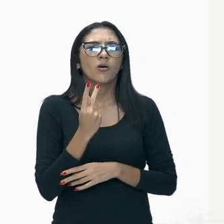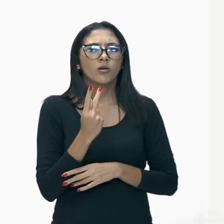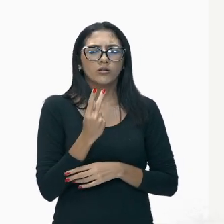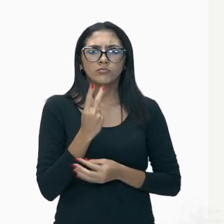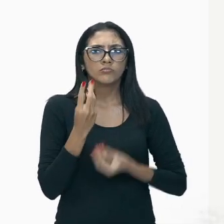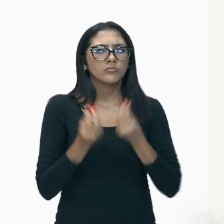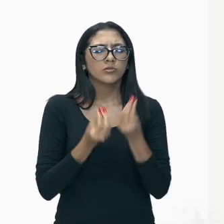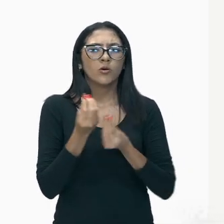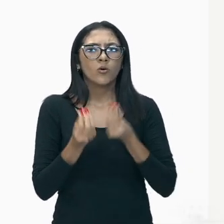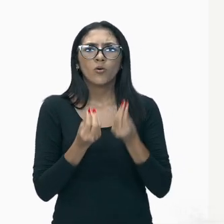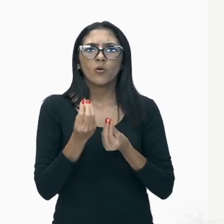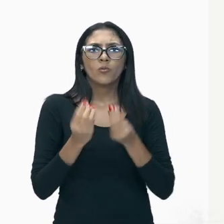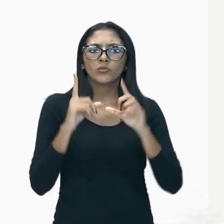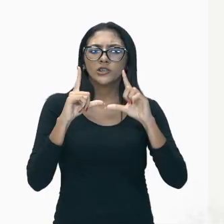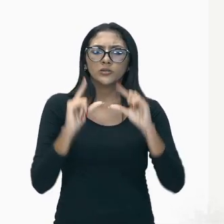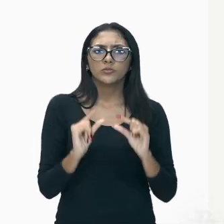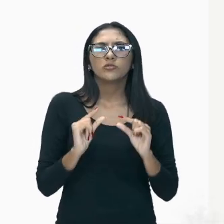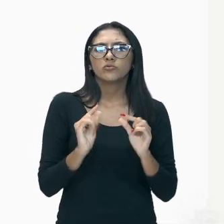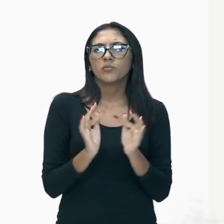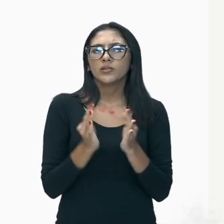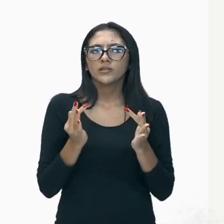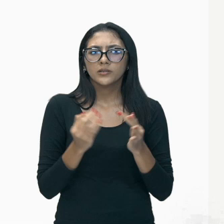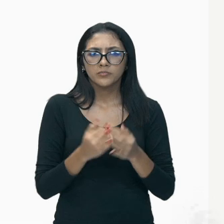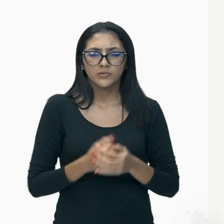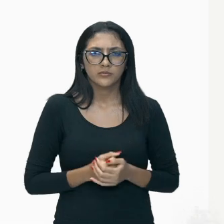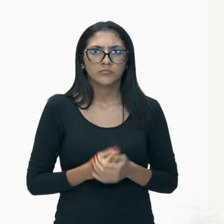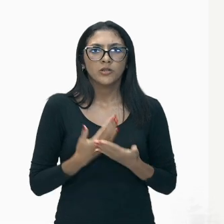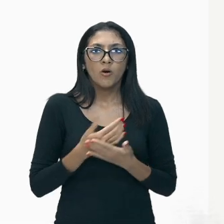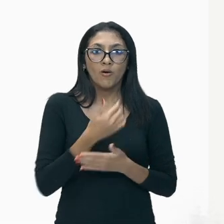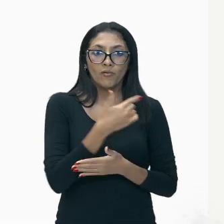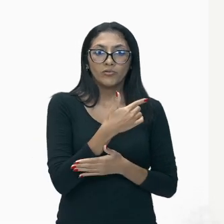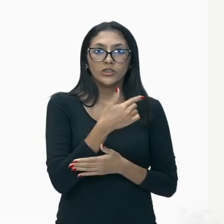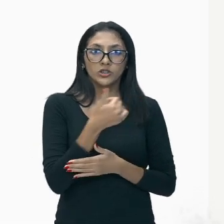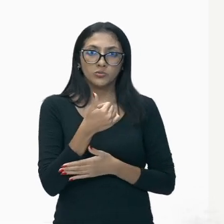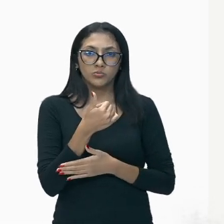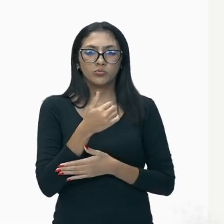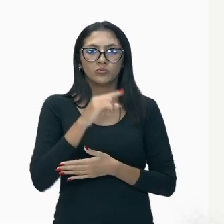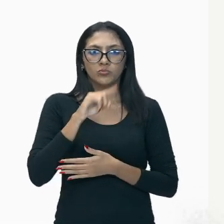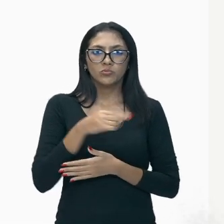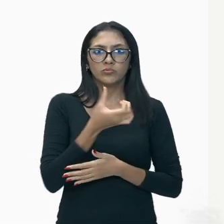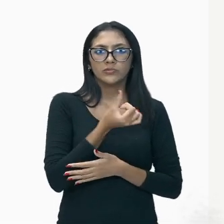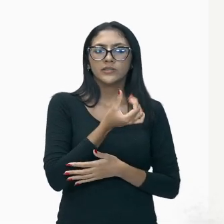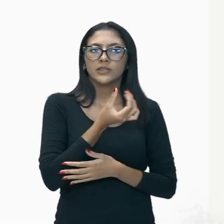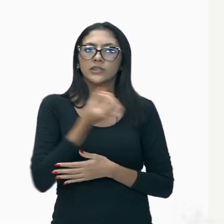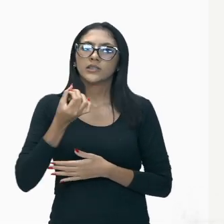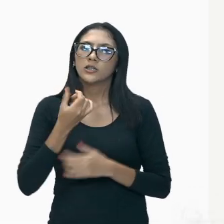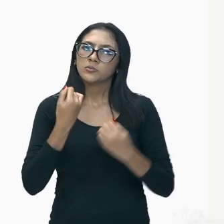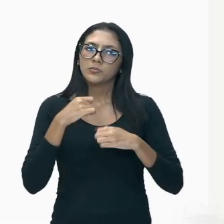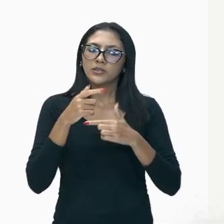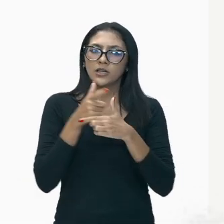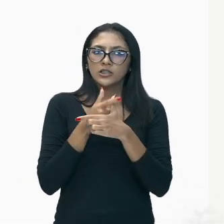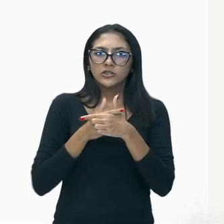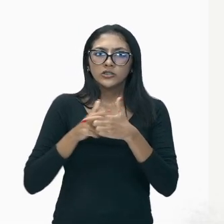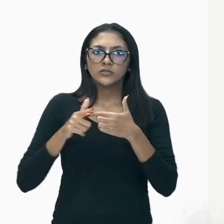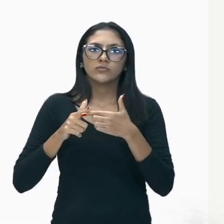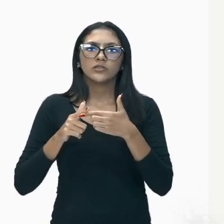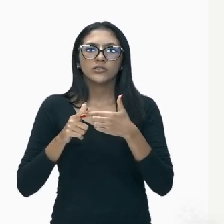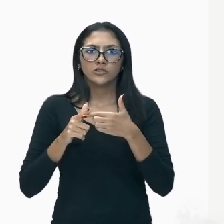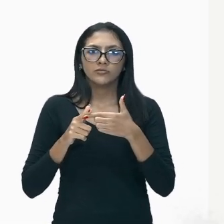fazer? Você vai pegar esse número, 21.600, dividir por 1.000, que equivale